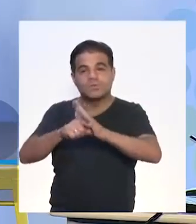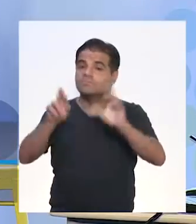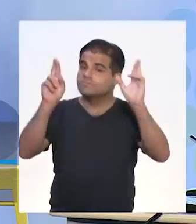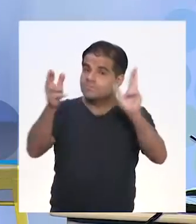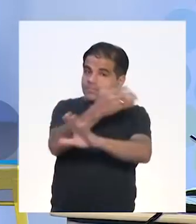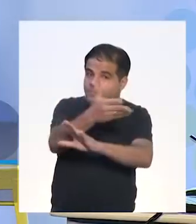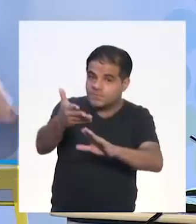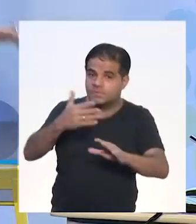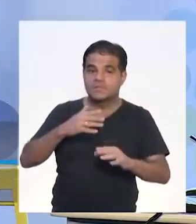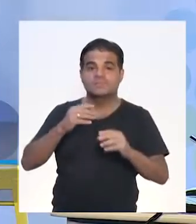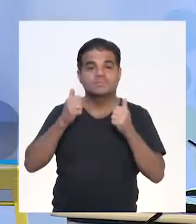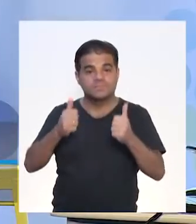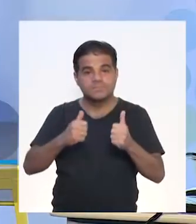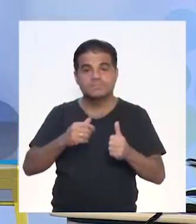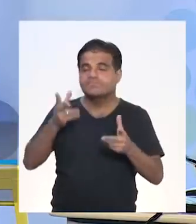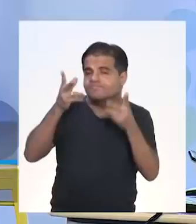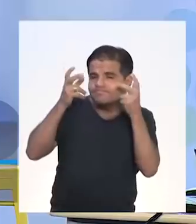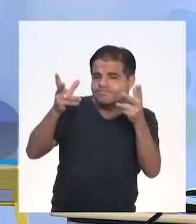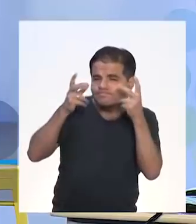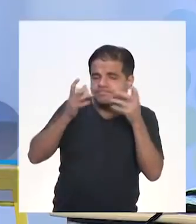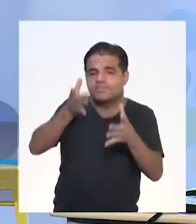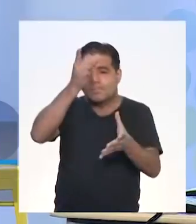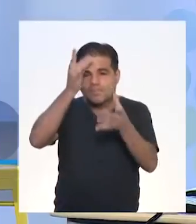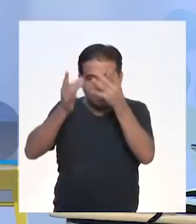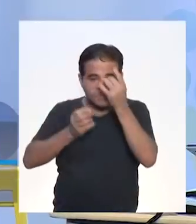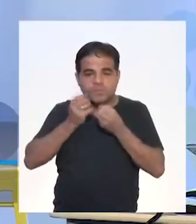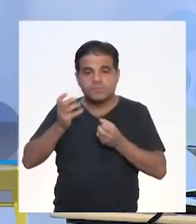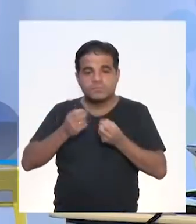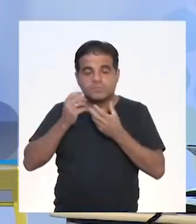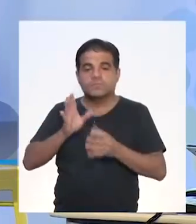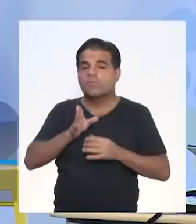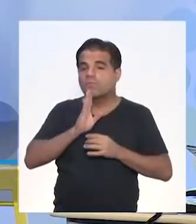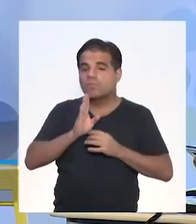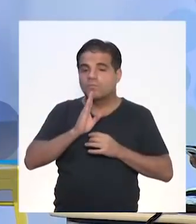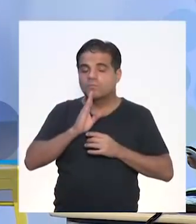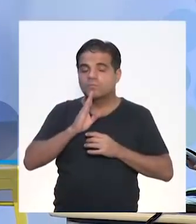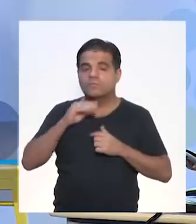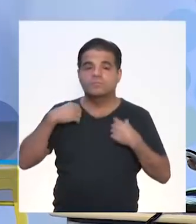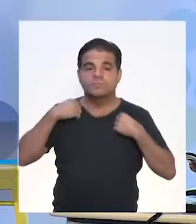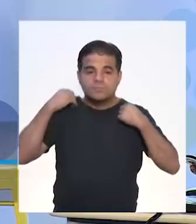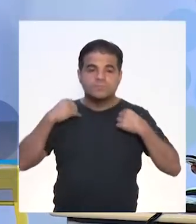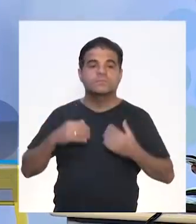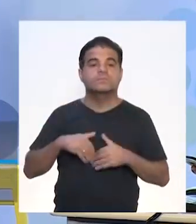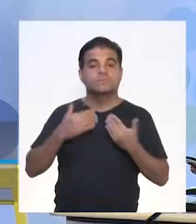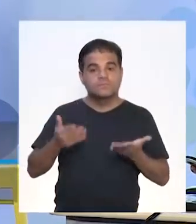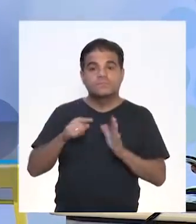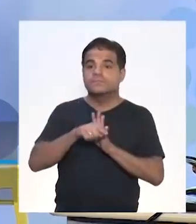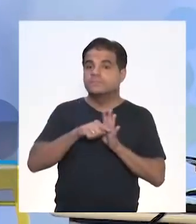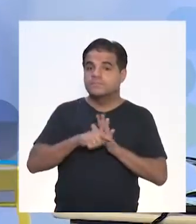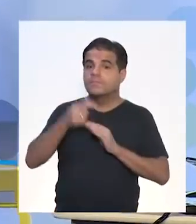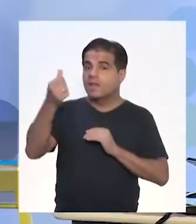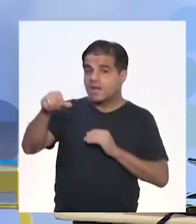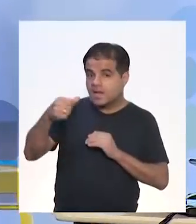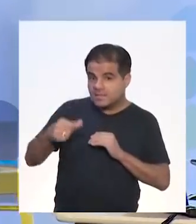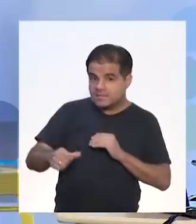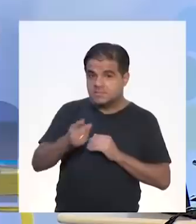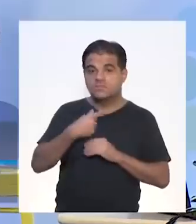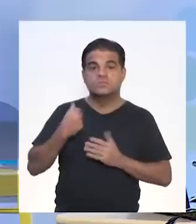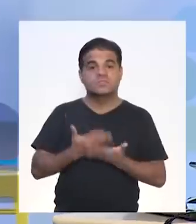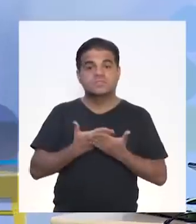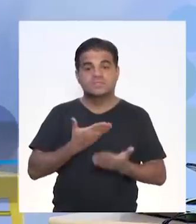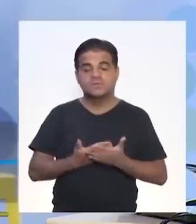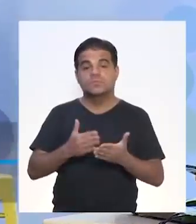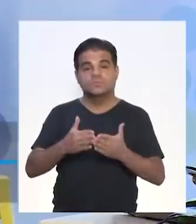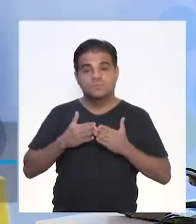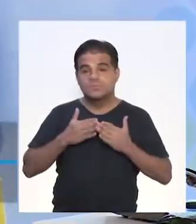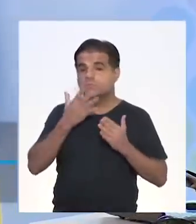que vocês tenham aí absorvido mais um pouquinho aí de conhecimento, ok? Avaliem a aula para nós, por